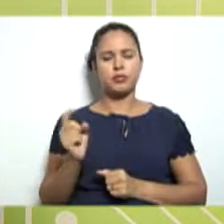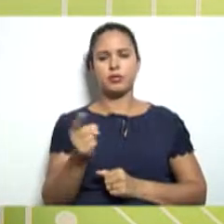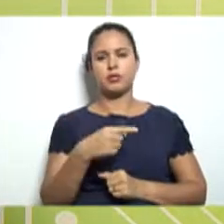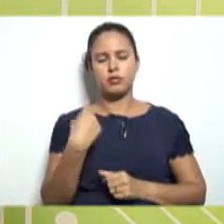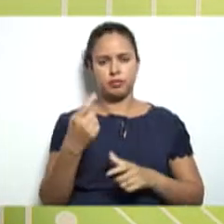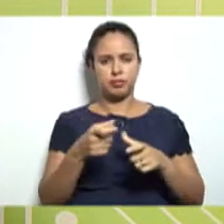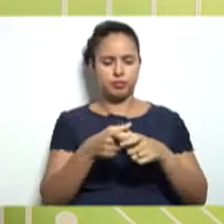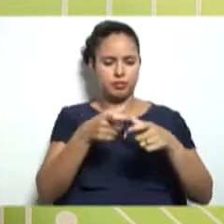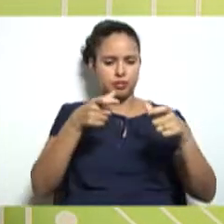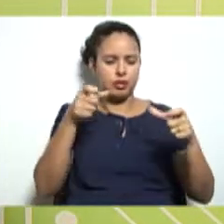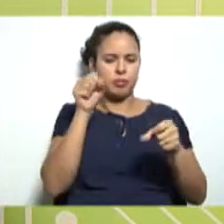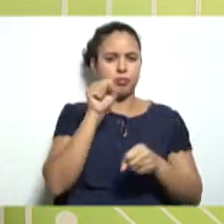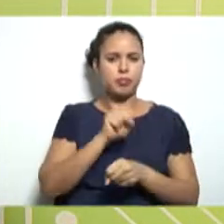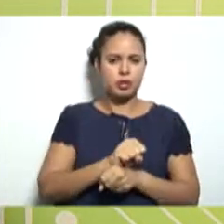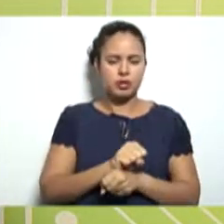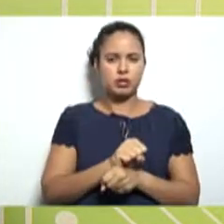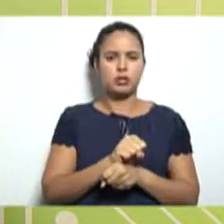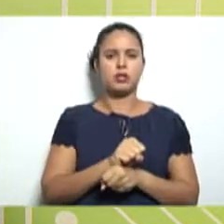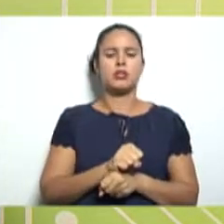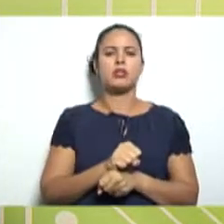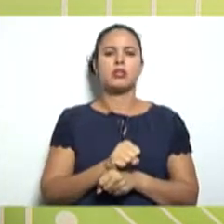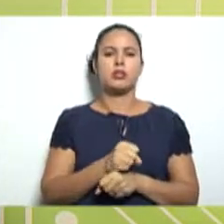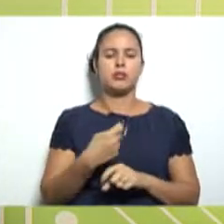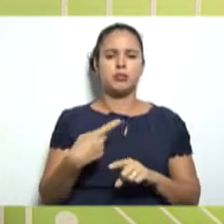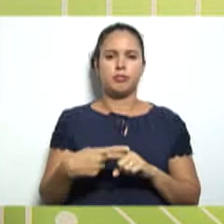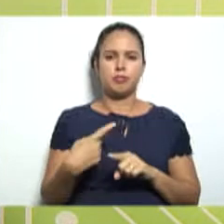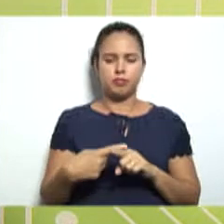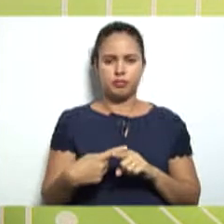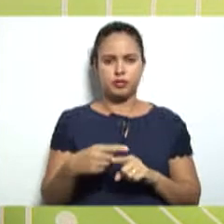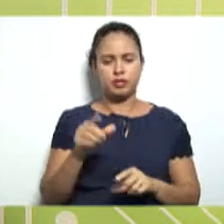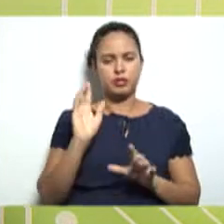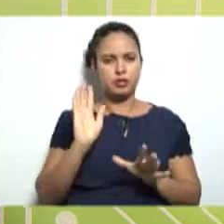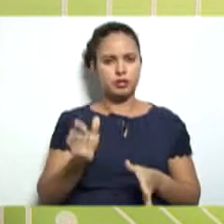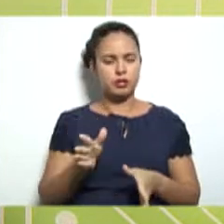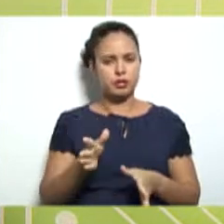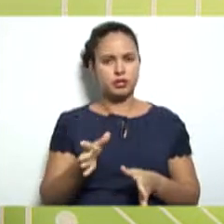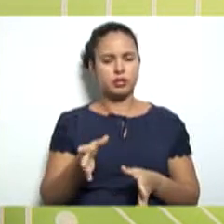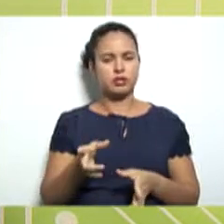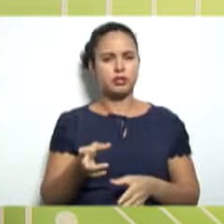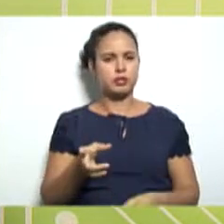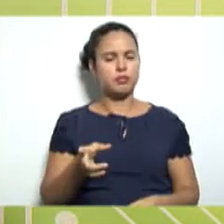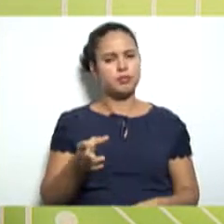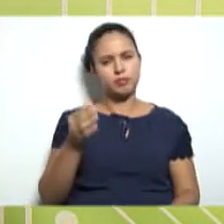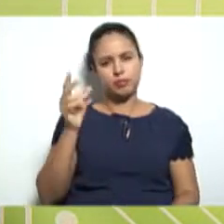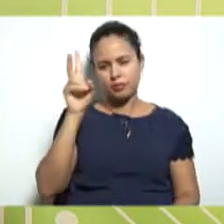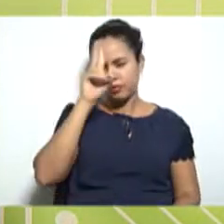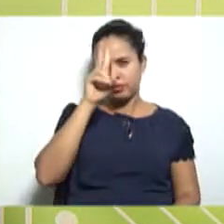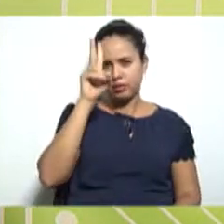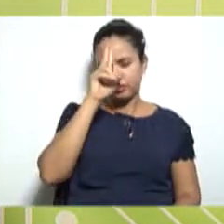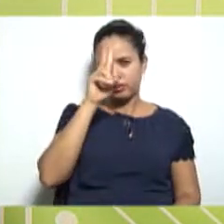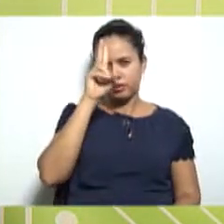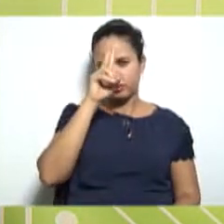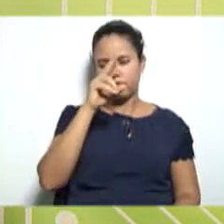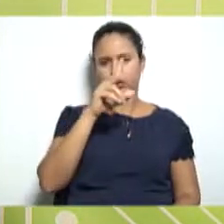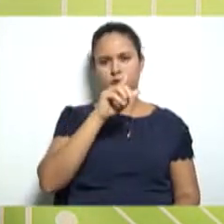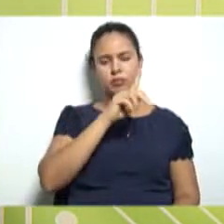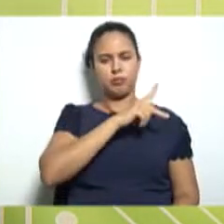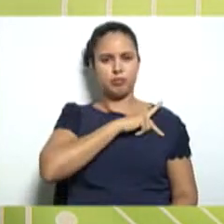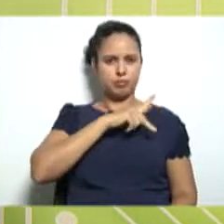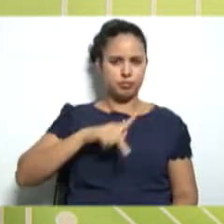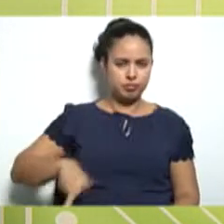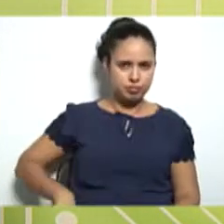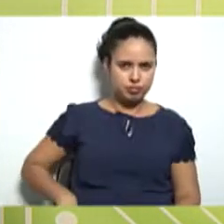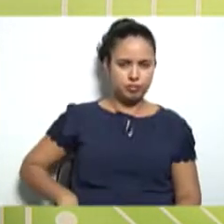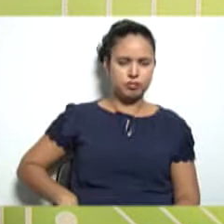muito travado por essa questão de infraestrutura. Se você já ouviu falar do Juscelino Kubitschek, nosso presidente da década de 50, JK, ele tinha um